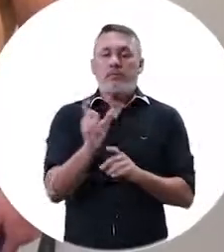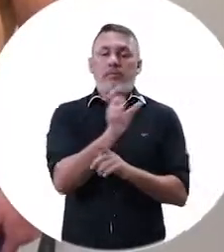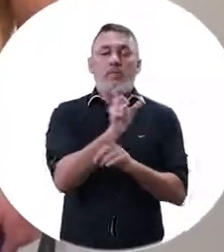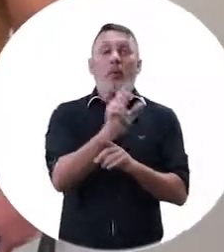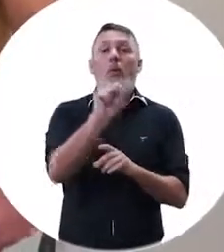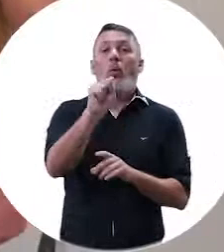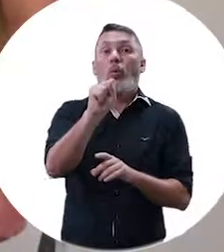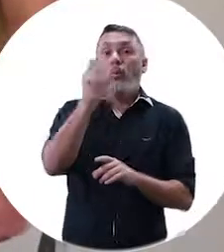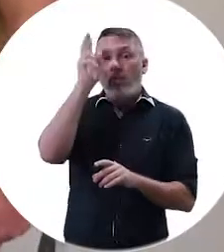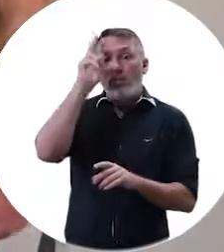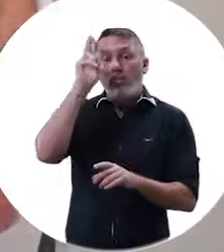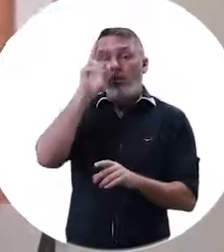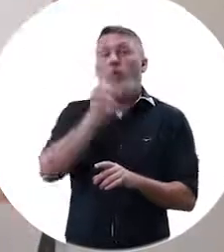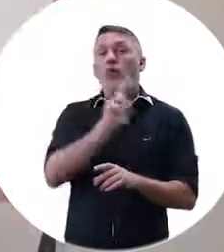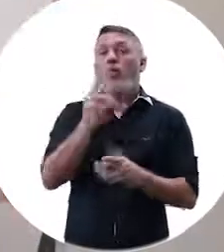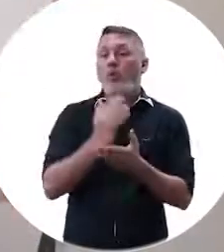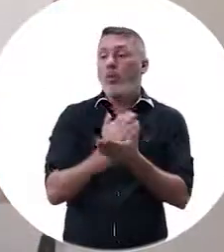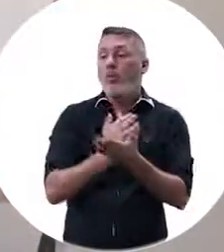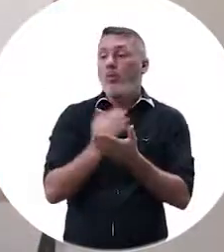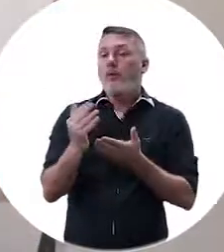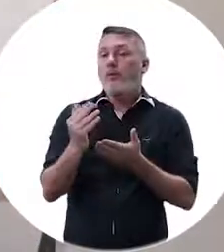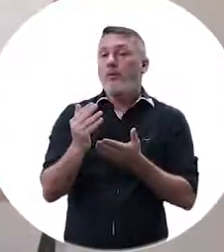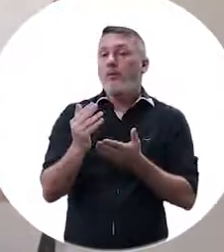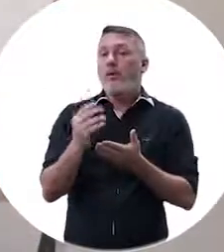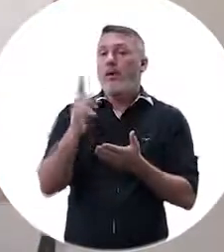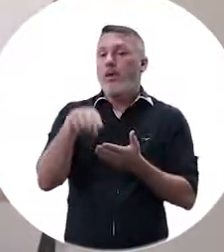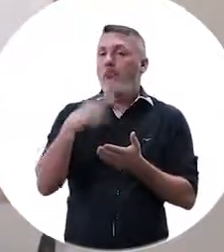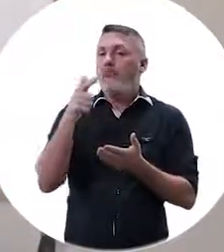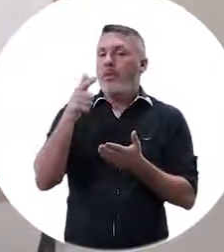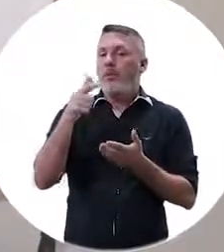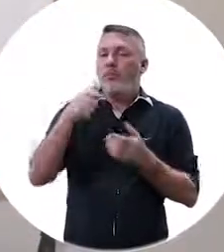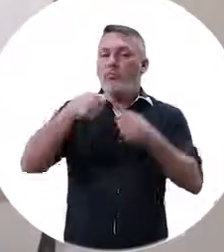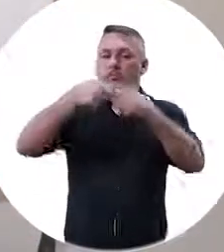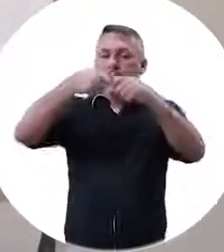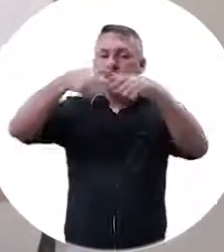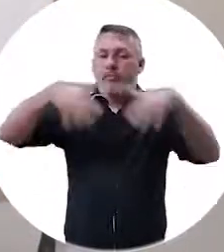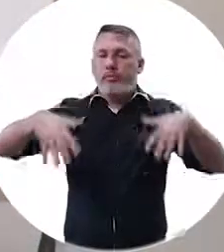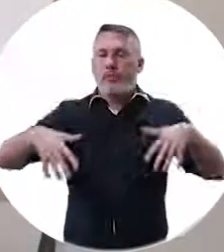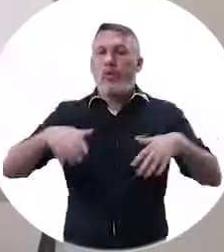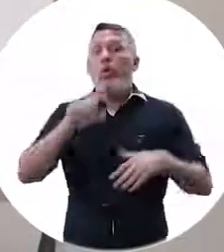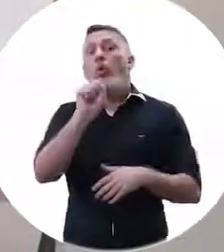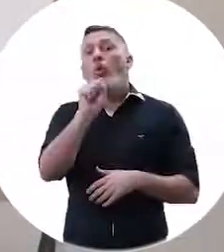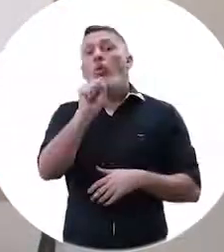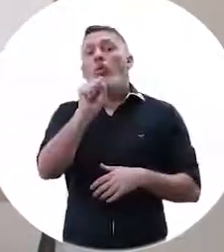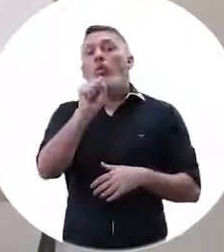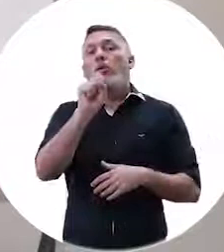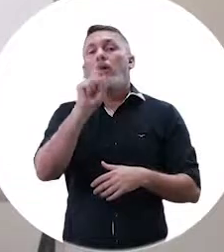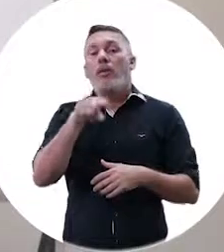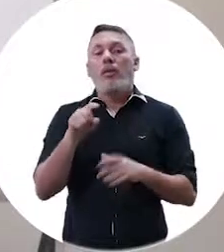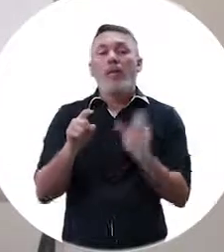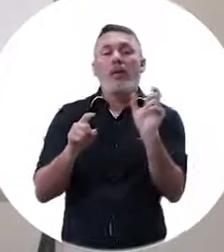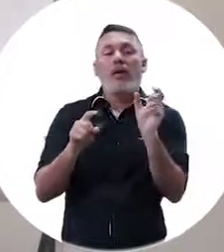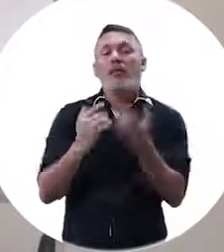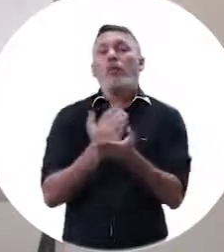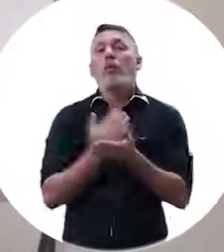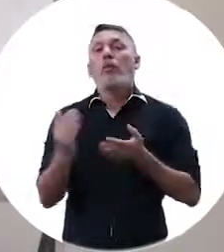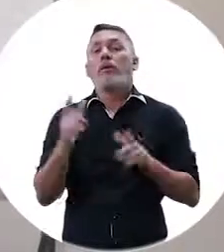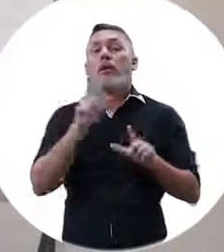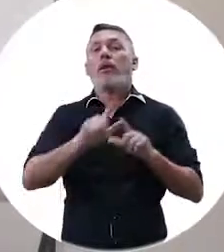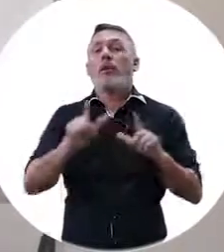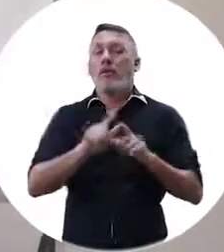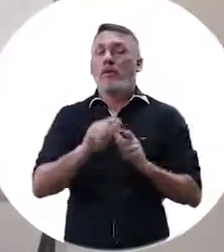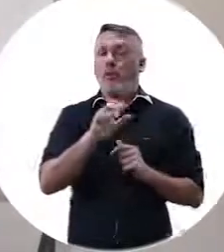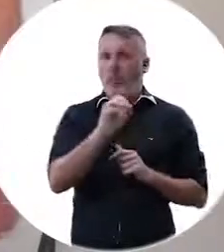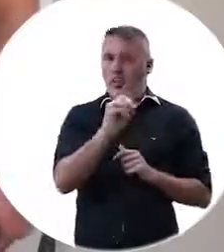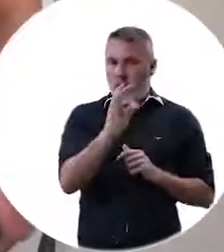Prefixo de 8 carbonos, começando pela cadeia principal, porque essa cadeia não tem ramificações. Oct.